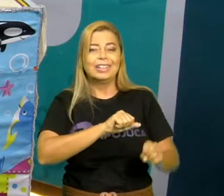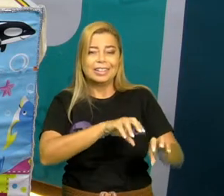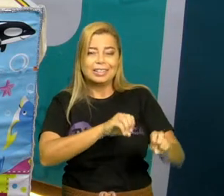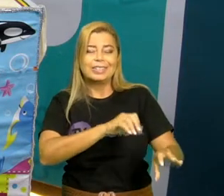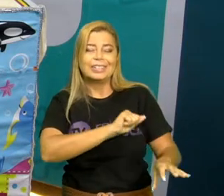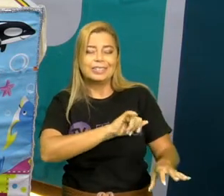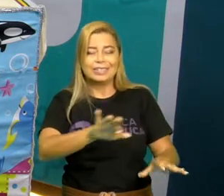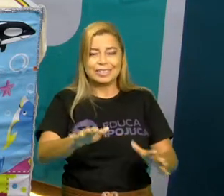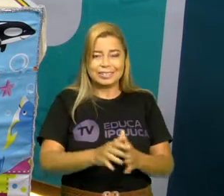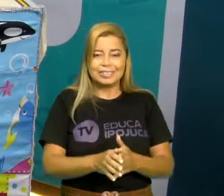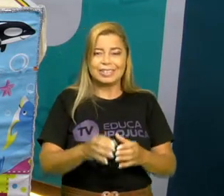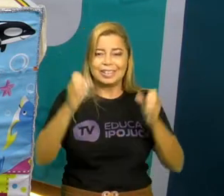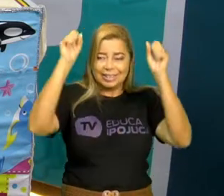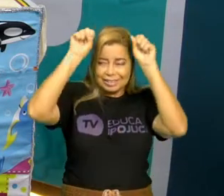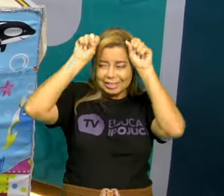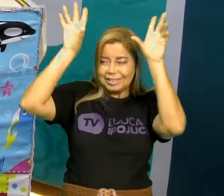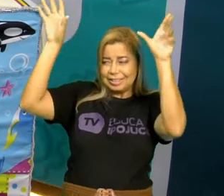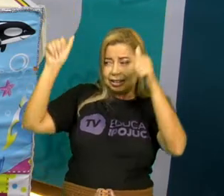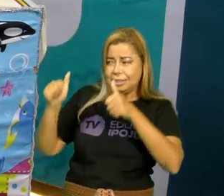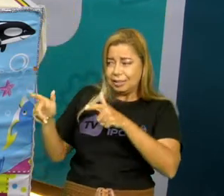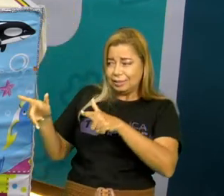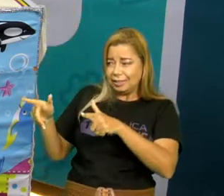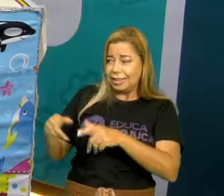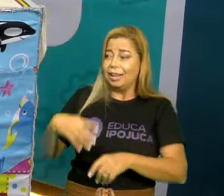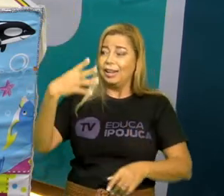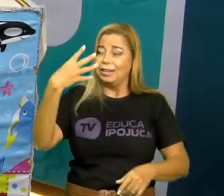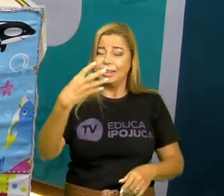Leiturinha? Exatamente,